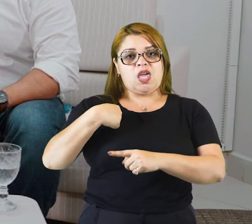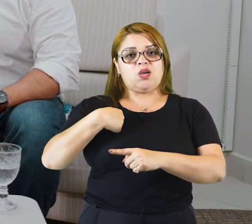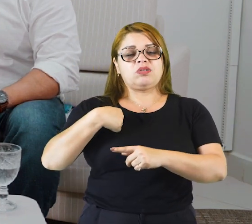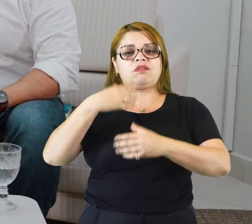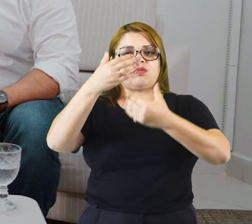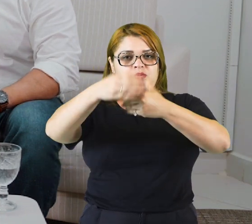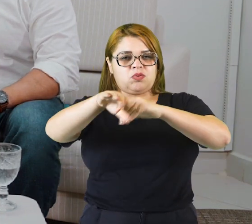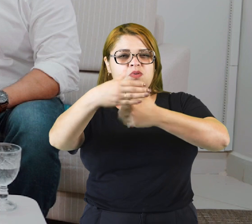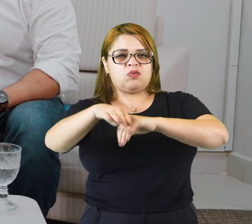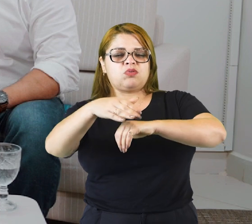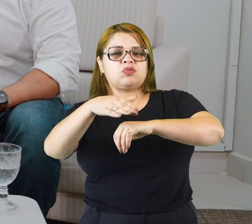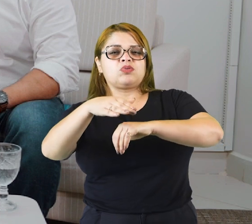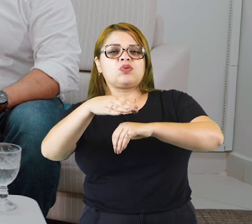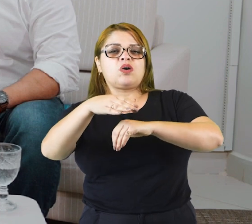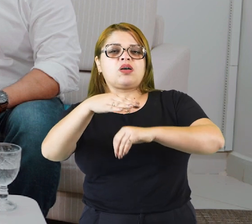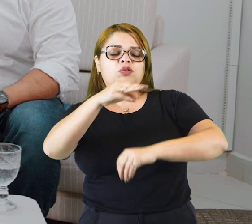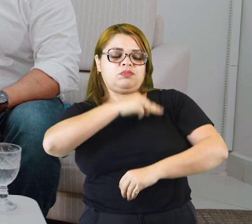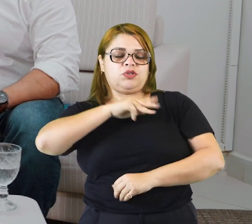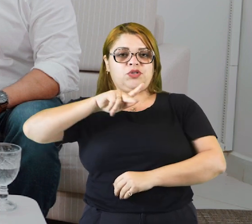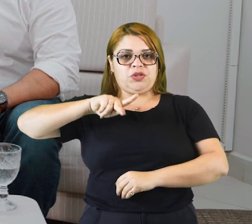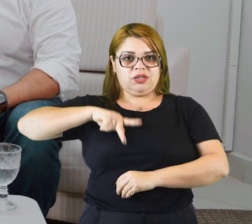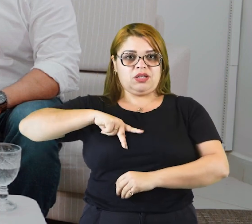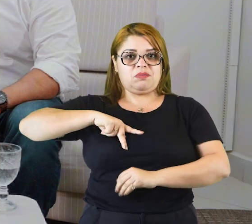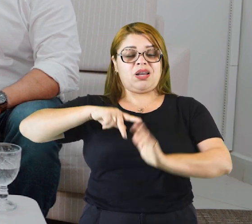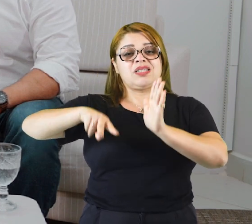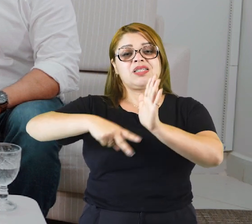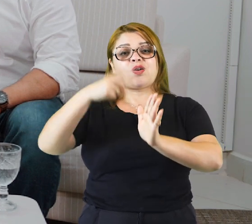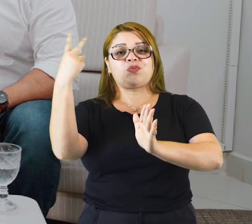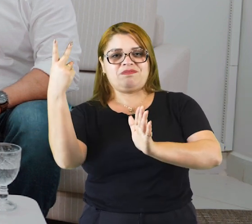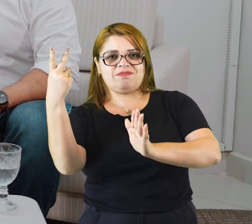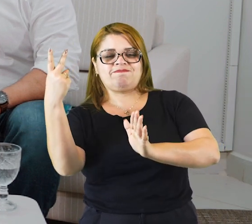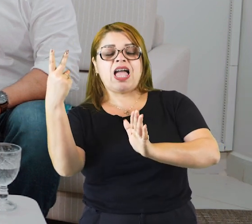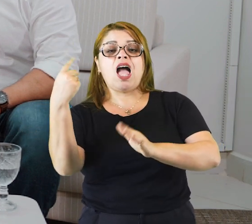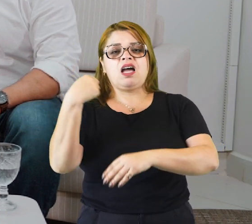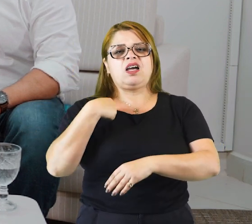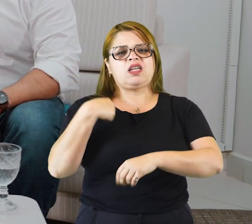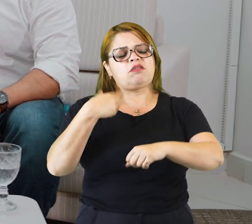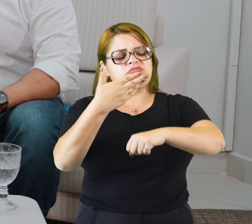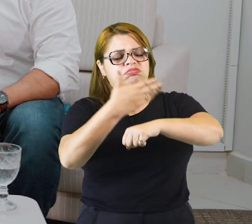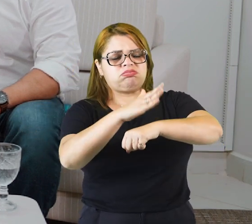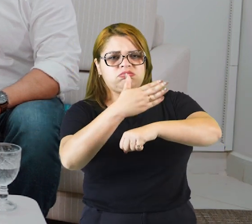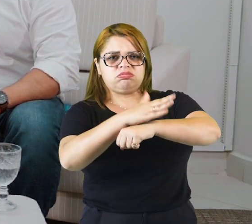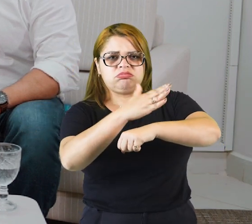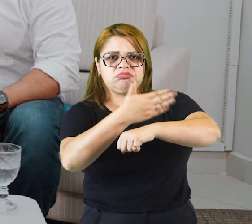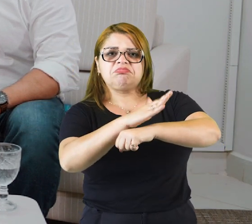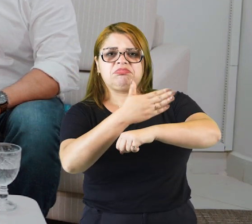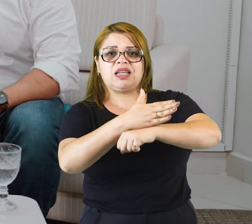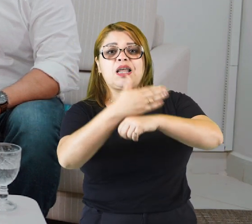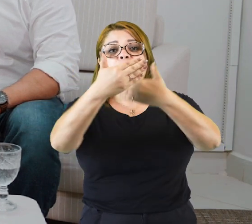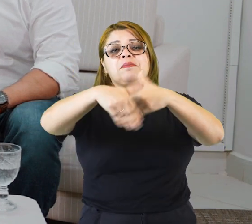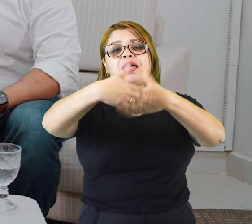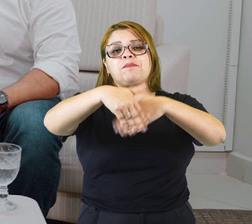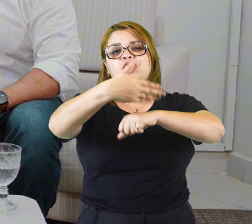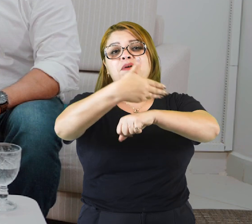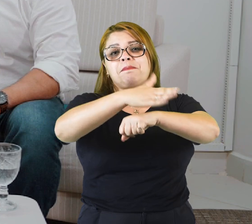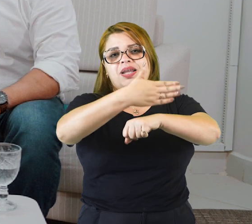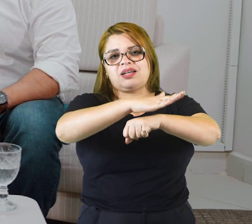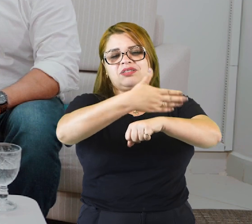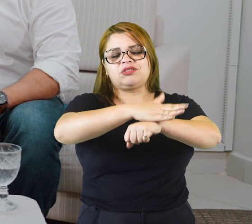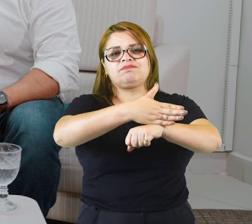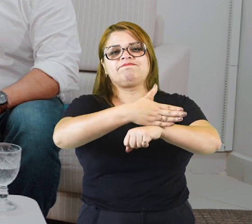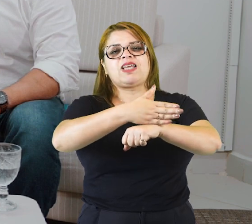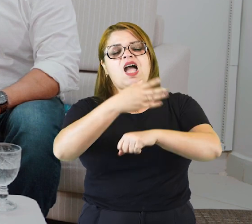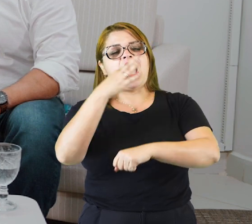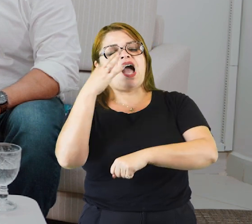fazendo o concurso para o Ministério Público, a segunda vez, naquela ocasião que eu estava treinando na prova de